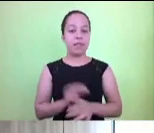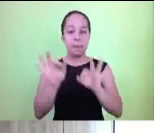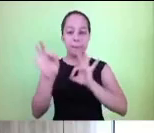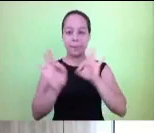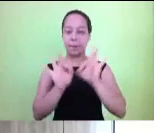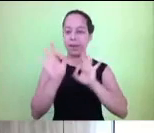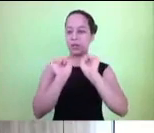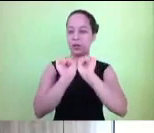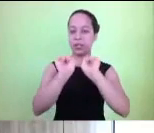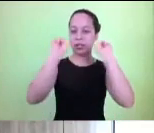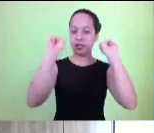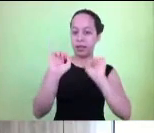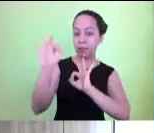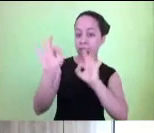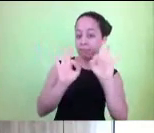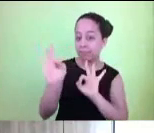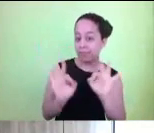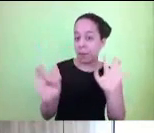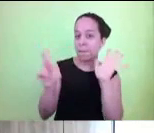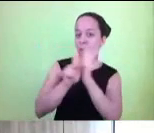Meu chat daqui vamos ficar apitando.